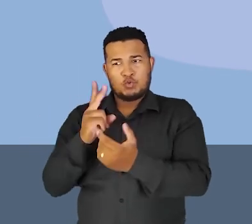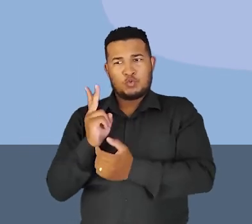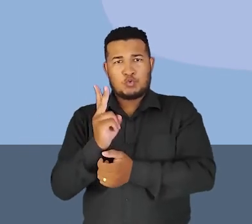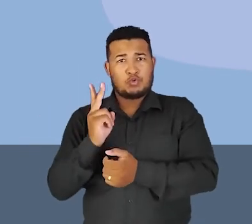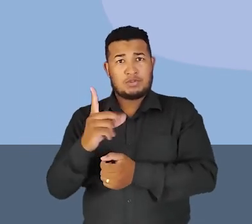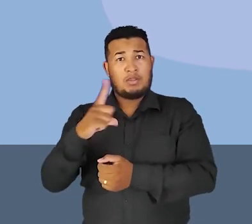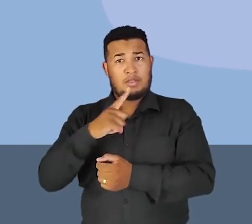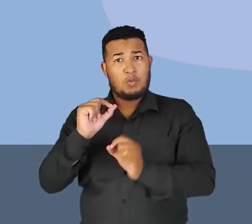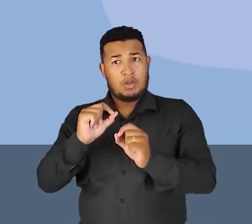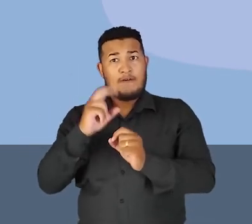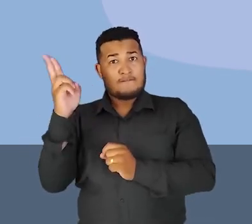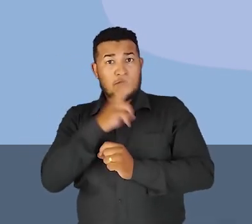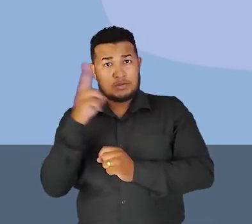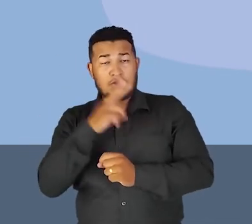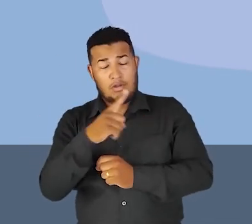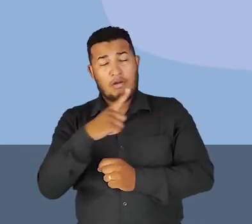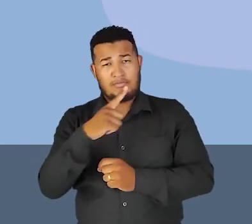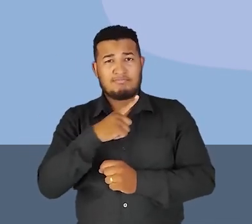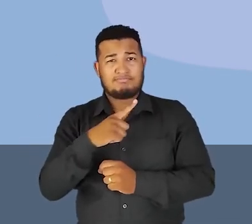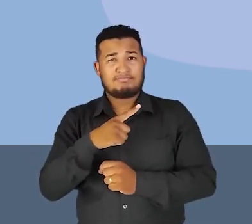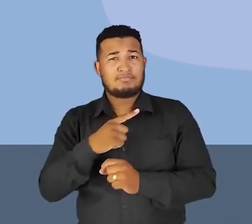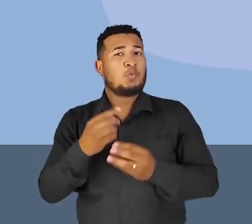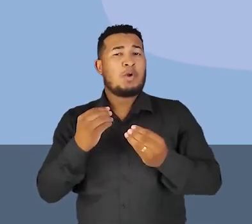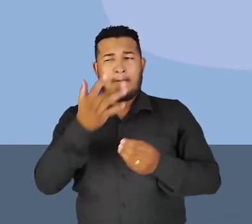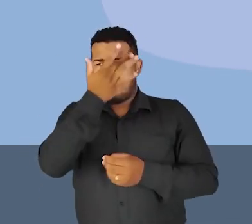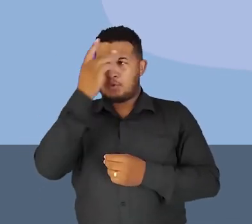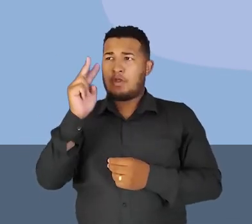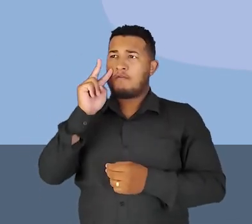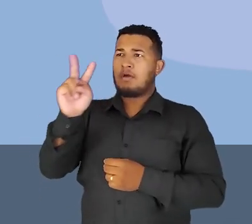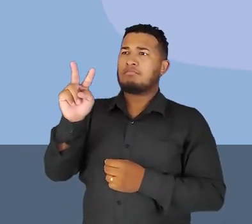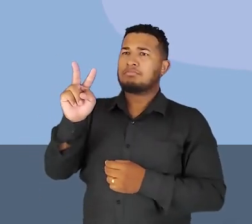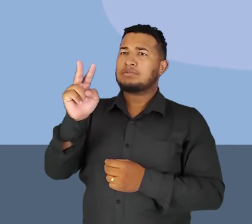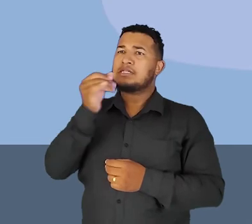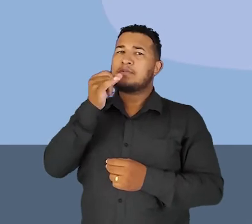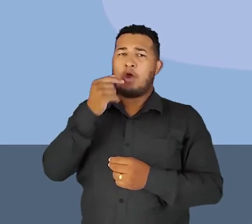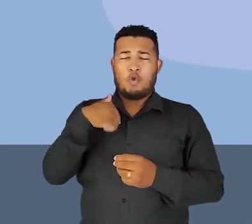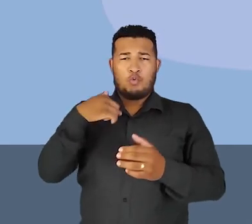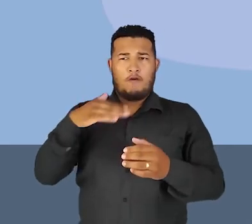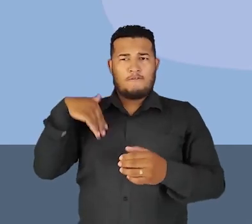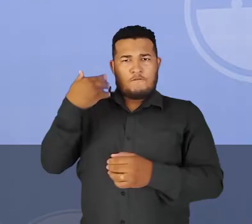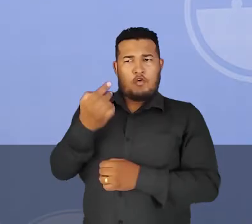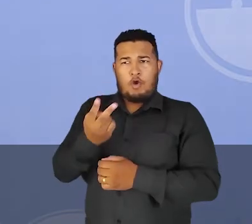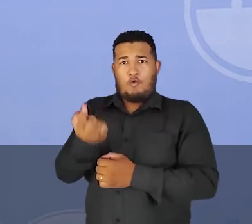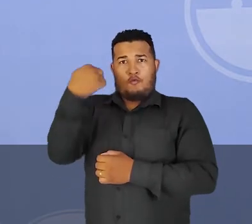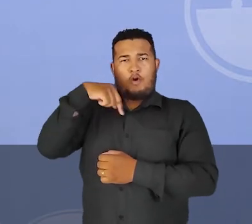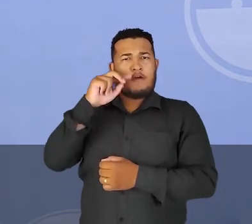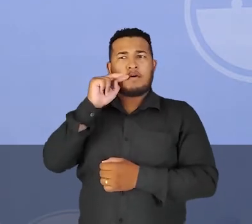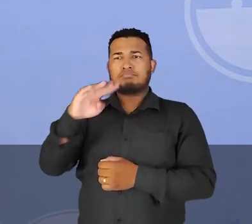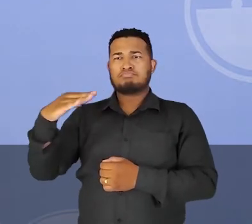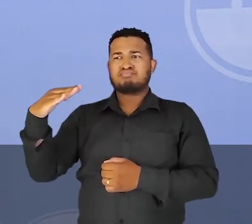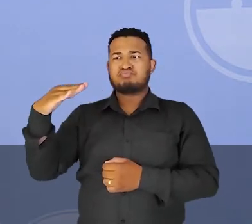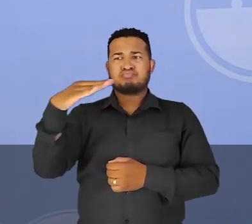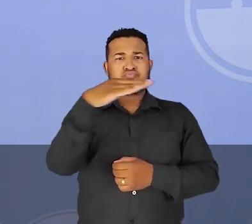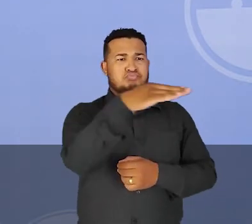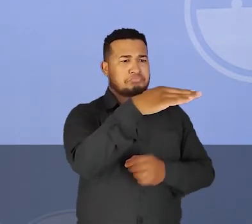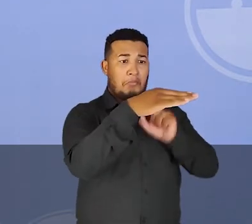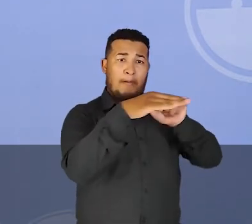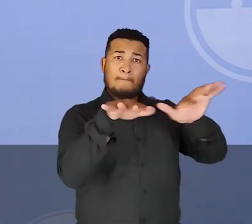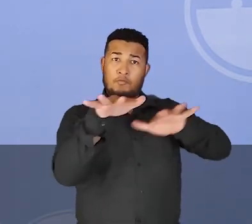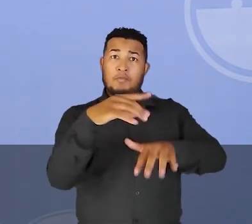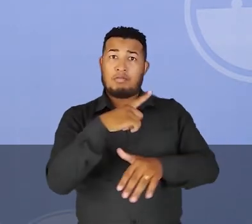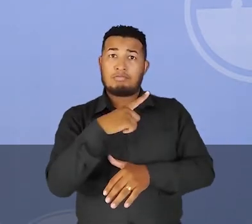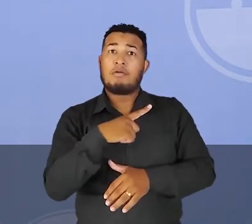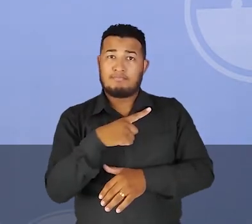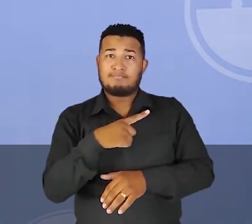eles possuem velocidades para um observador que está do lado de fora. Ou seja, para um referencial,